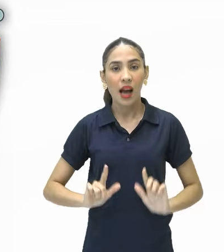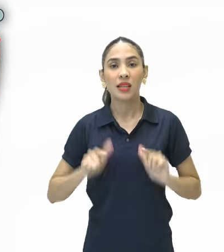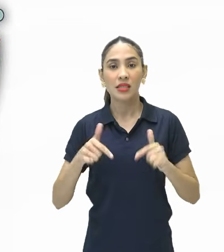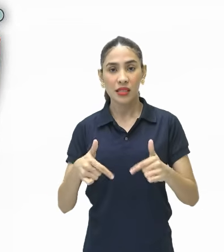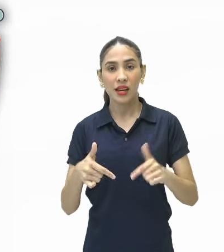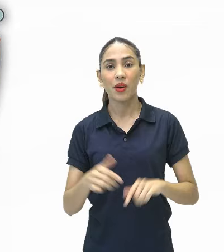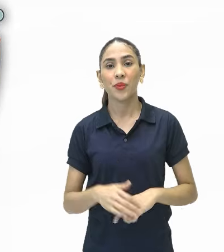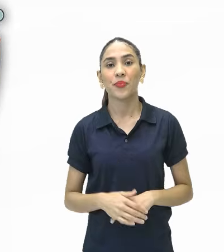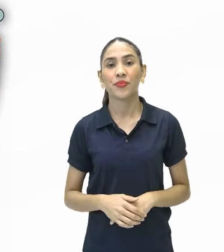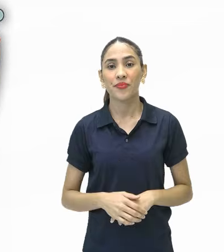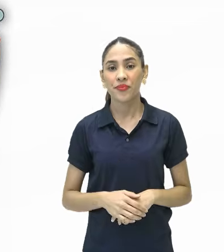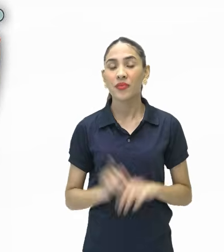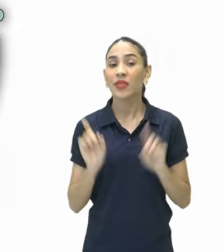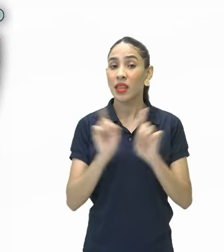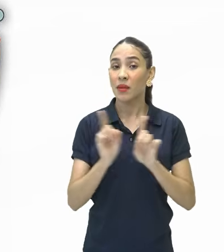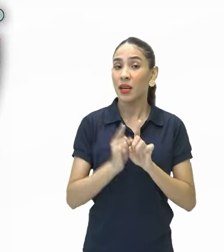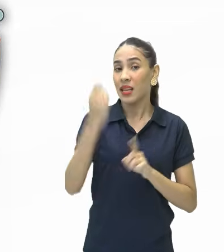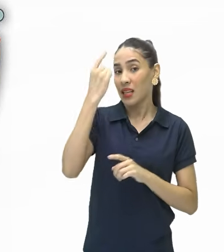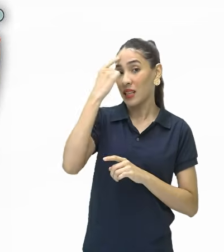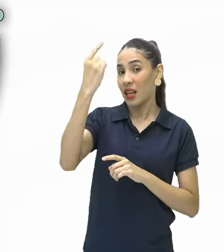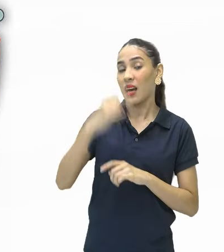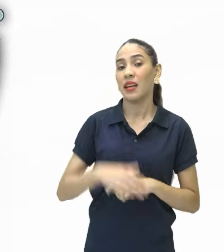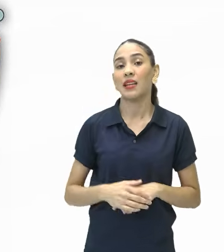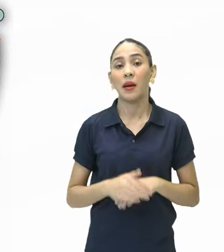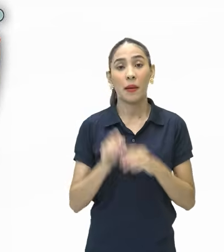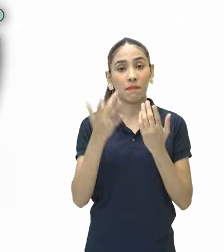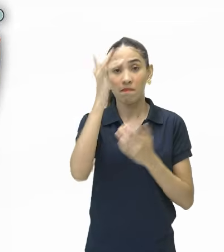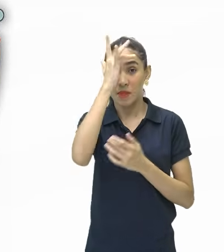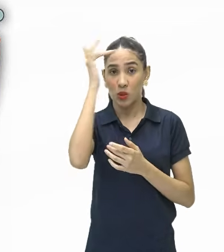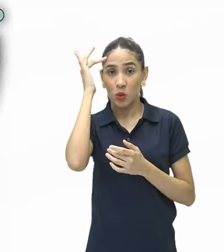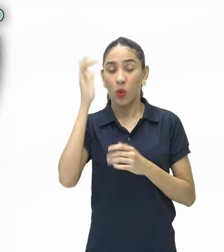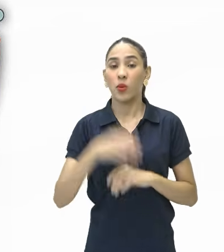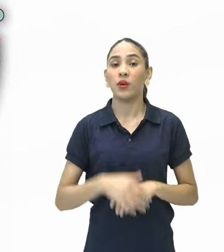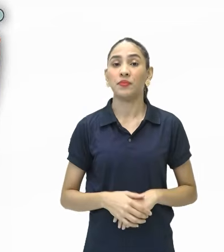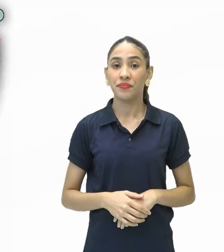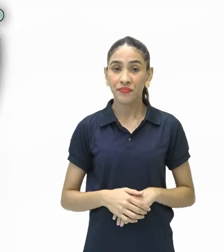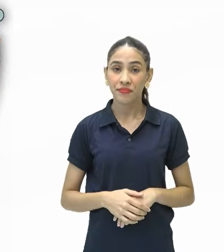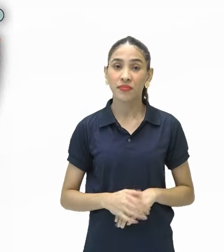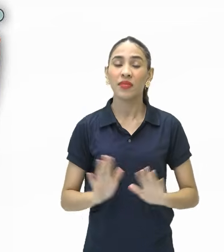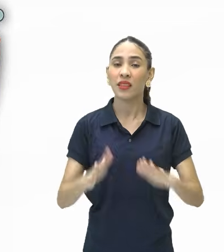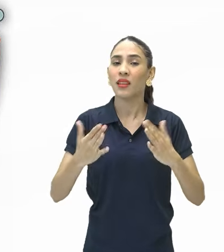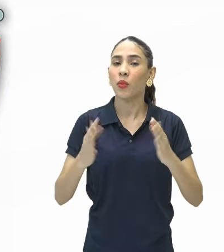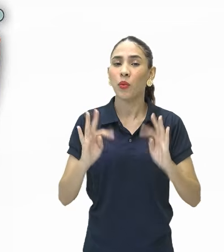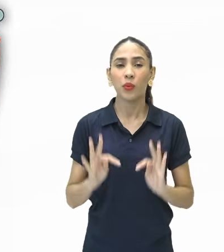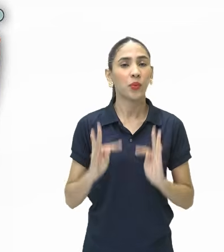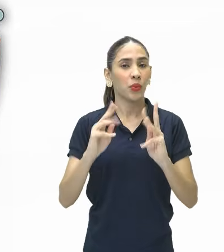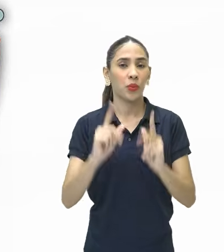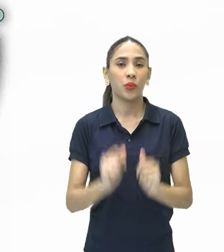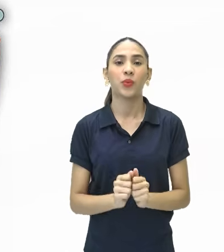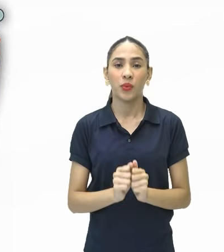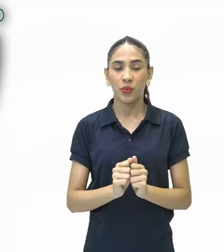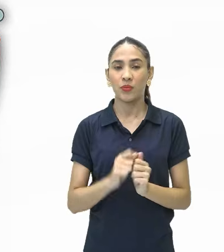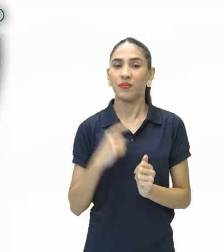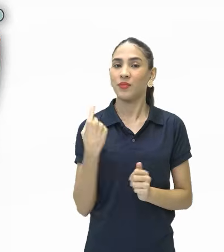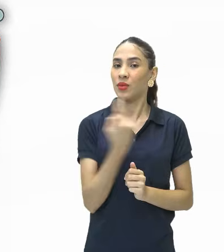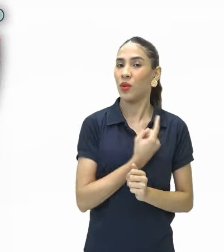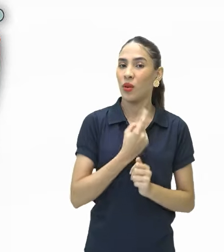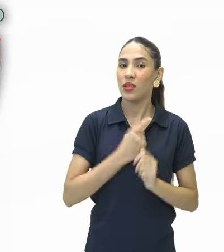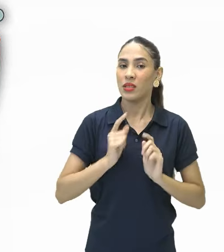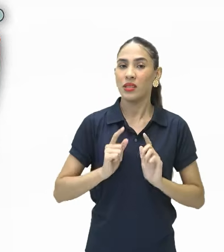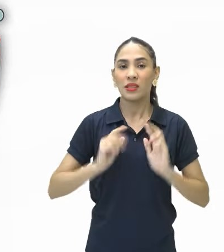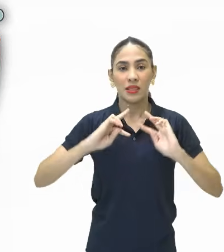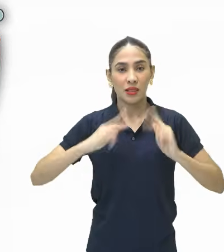ação, de ideia, de pessoa. Então, tudo isso aí, nós, enquanto